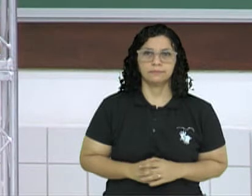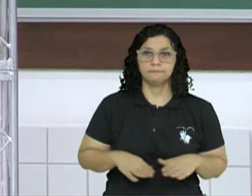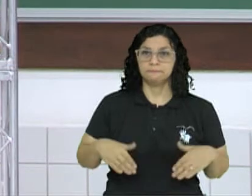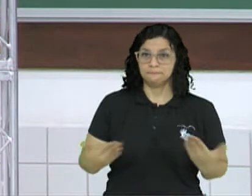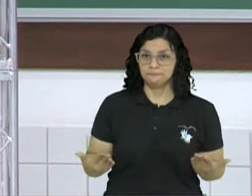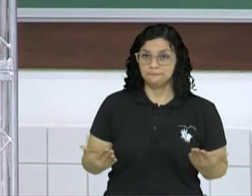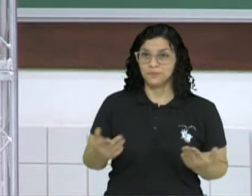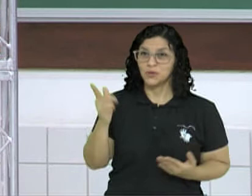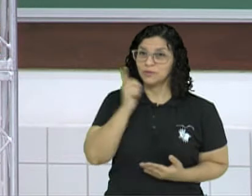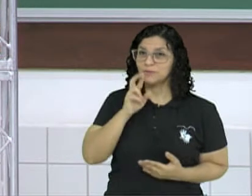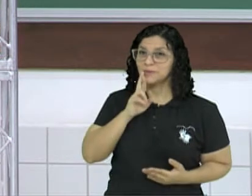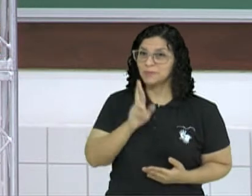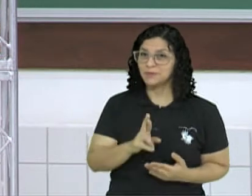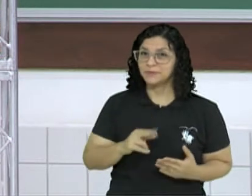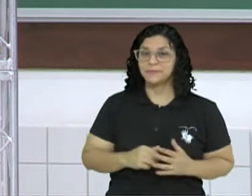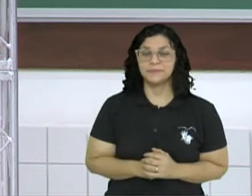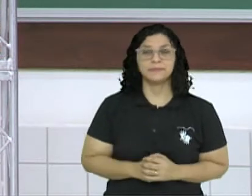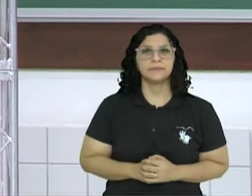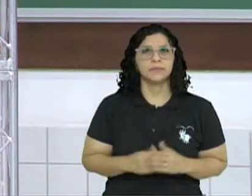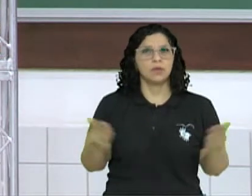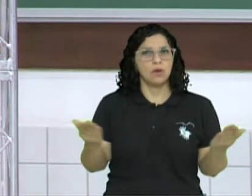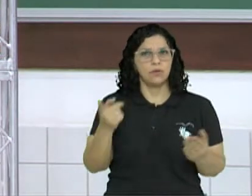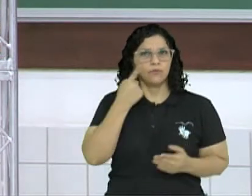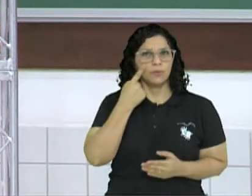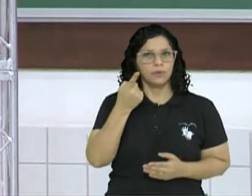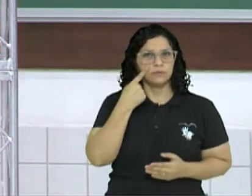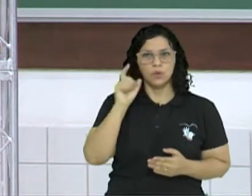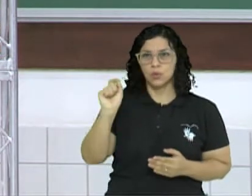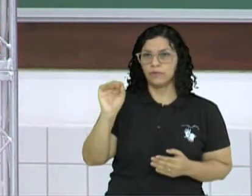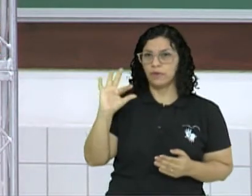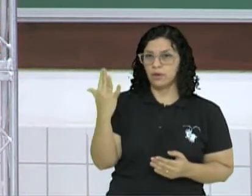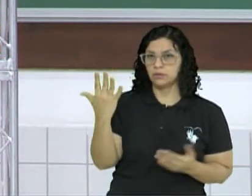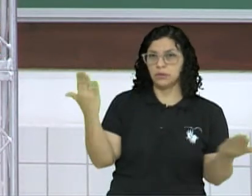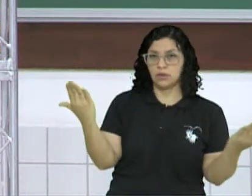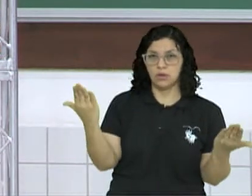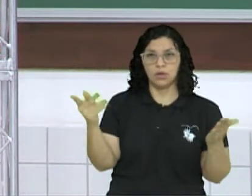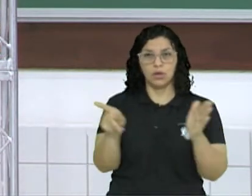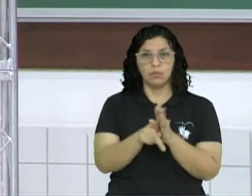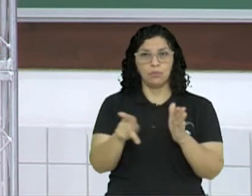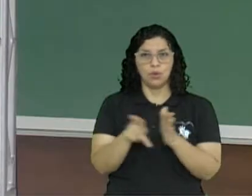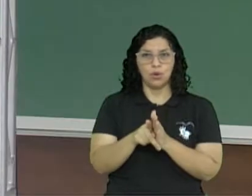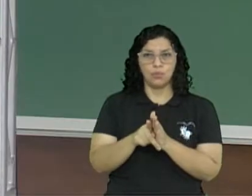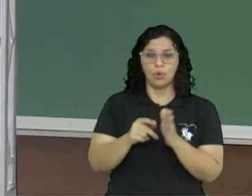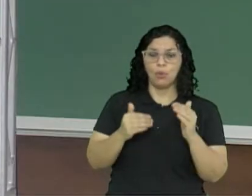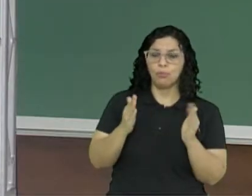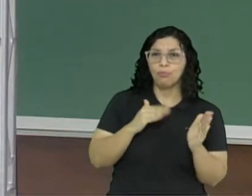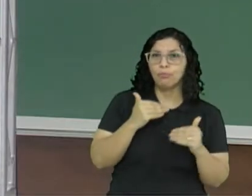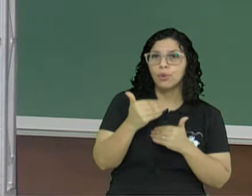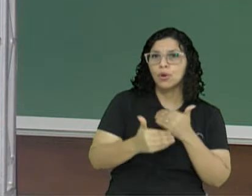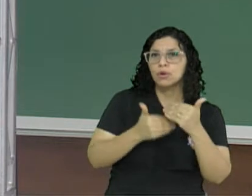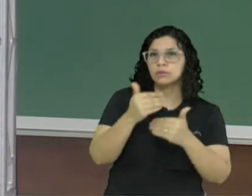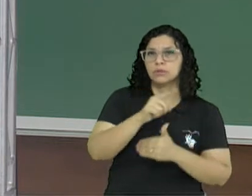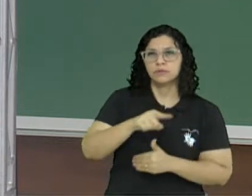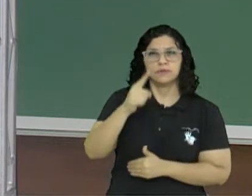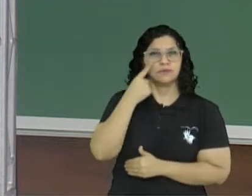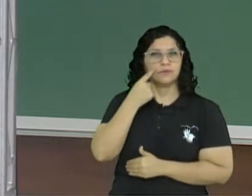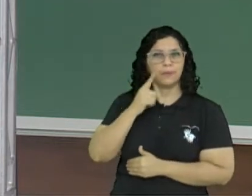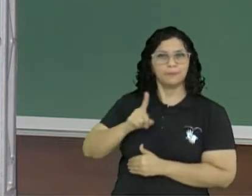E aí, pessoal, conseguiram resolver? Vamos observar aqui o passo a passo que a prof preparou para